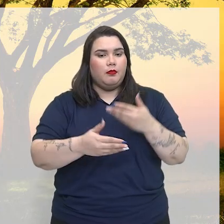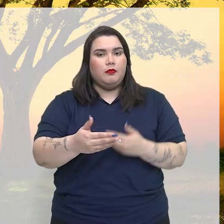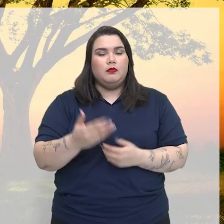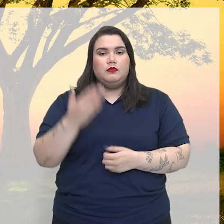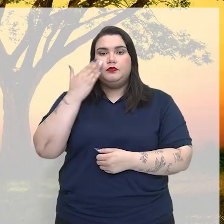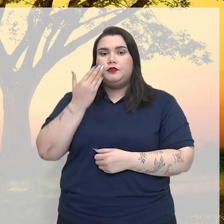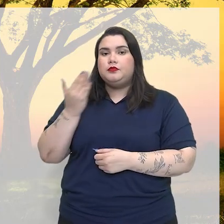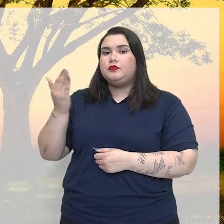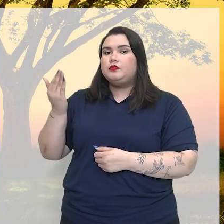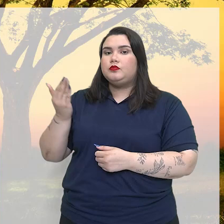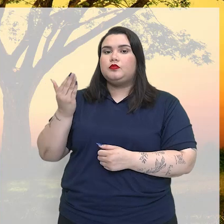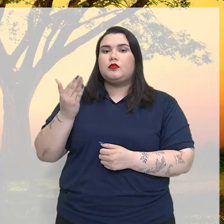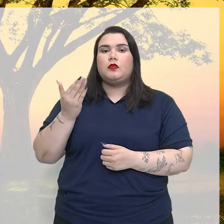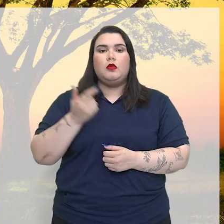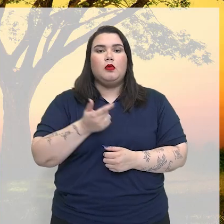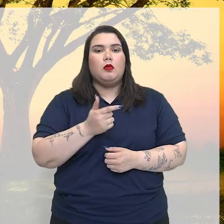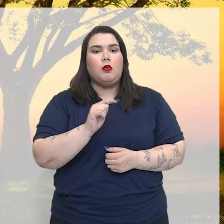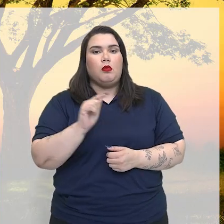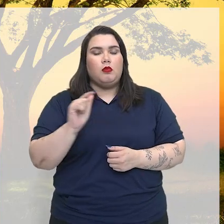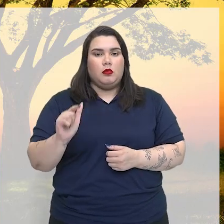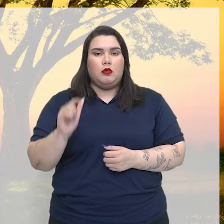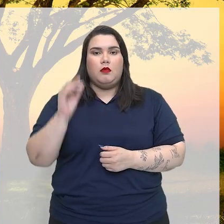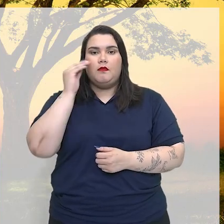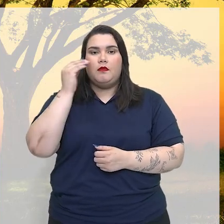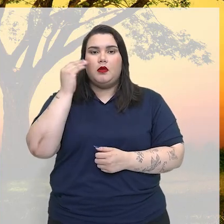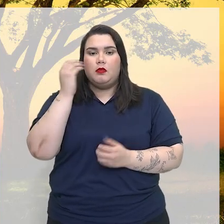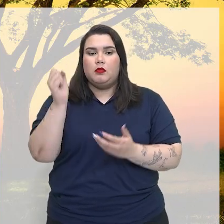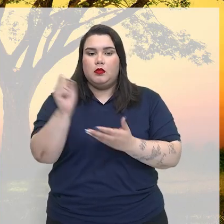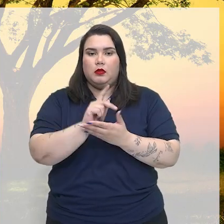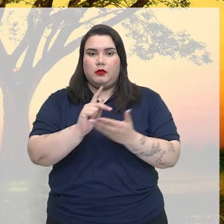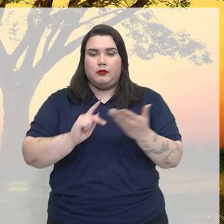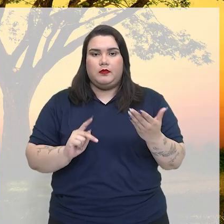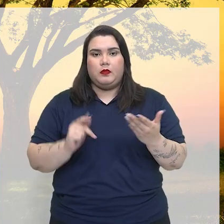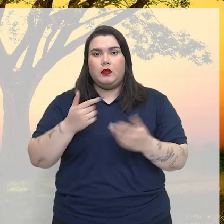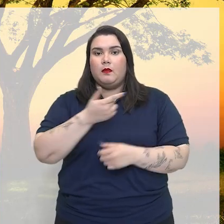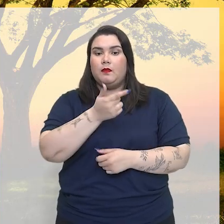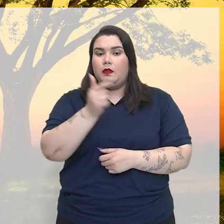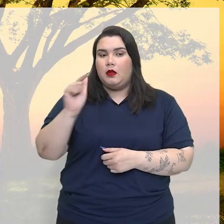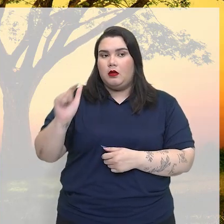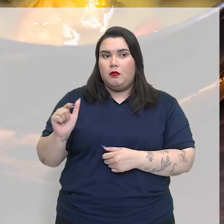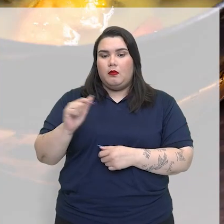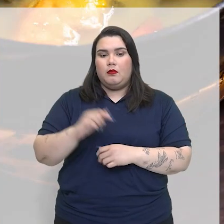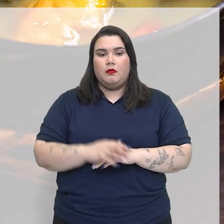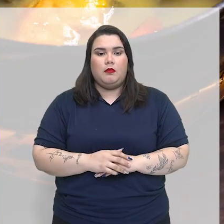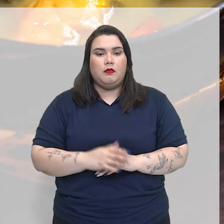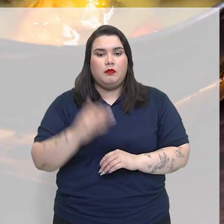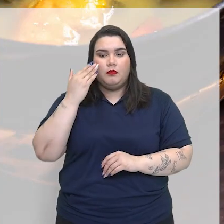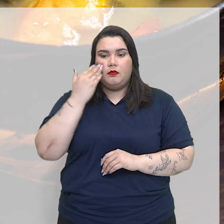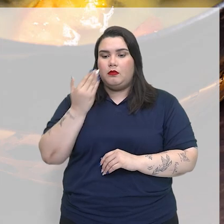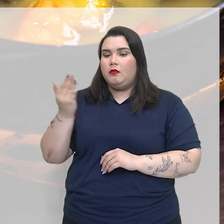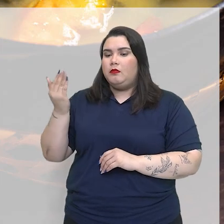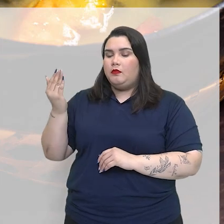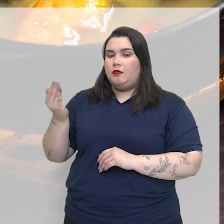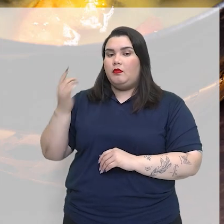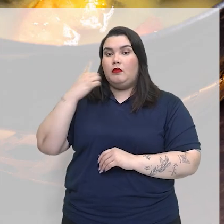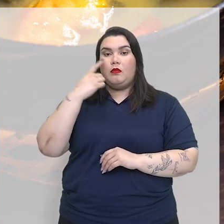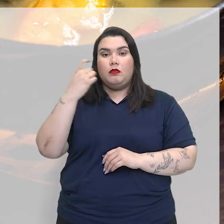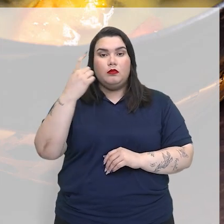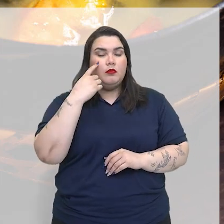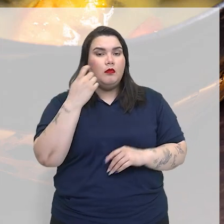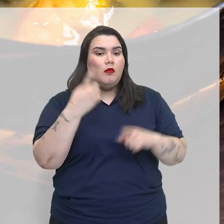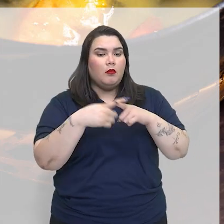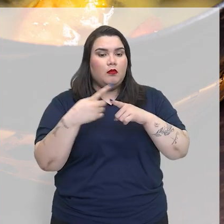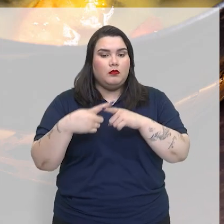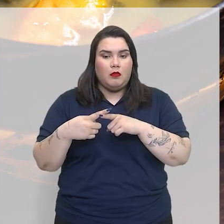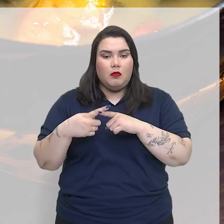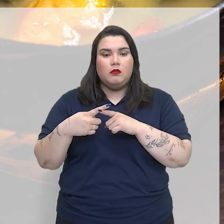nós temos continuação, vamos ver um outro poema. Esse outro poema que nós vamos ver, ele é muito interessante porque ele